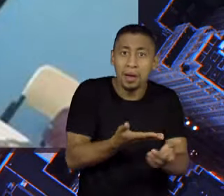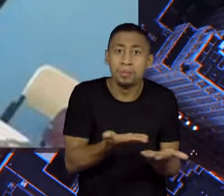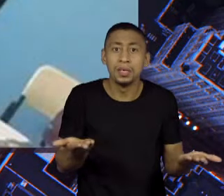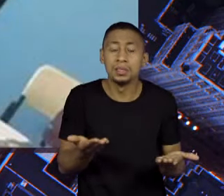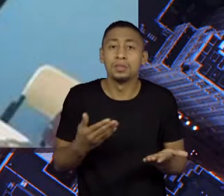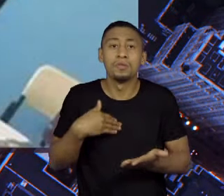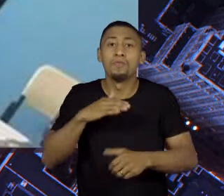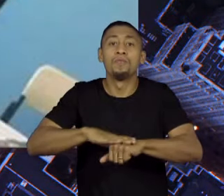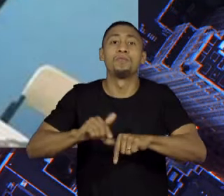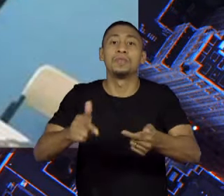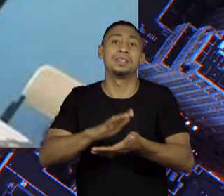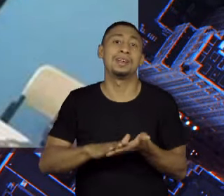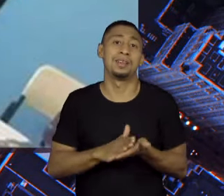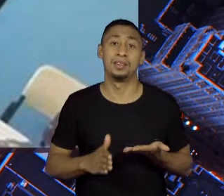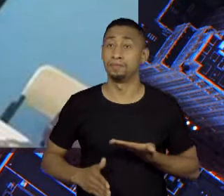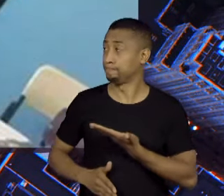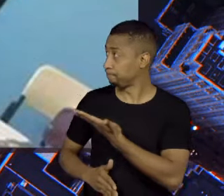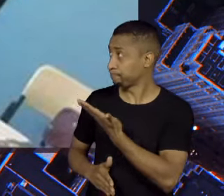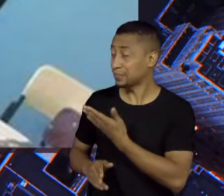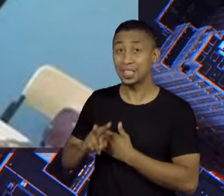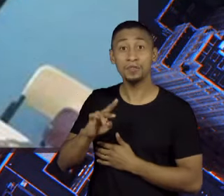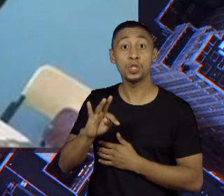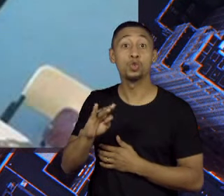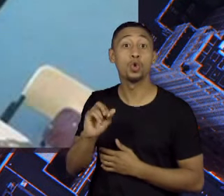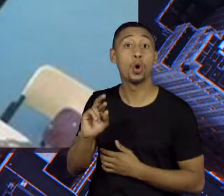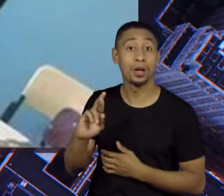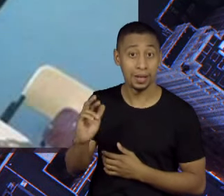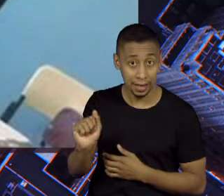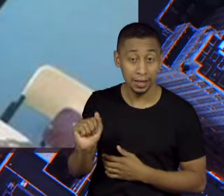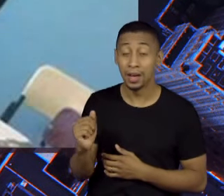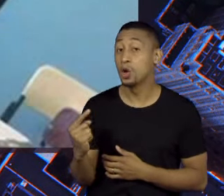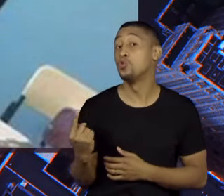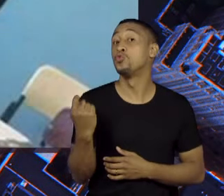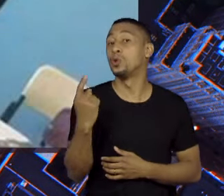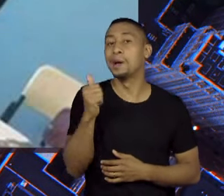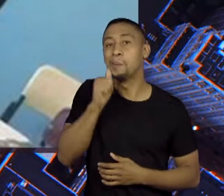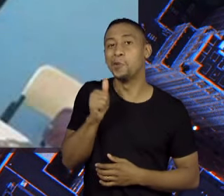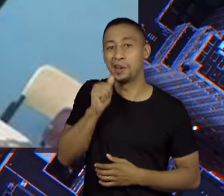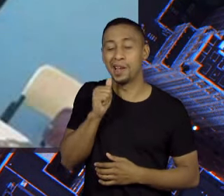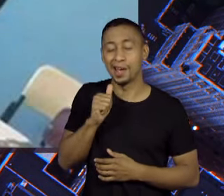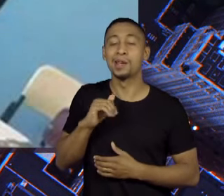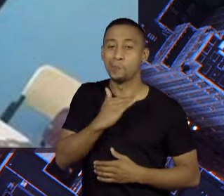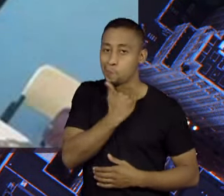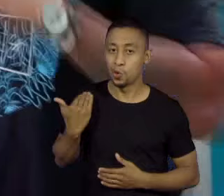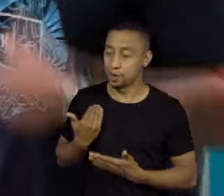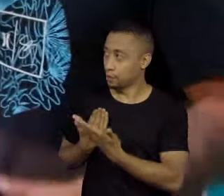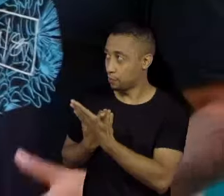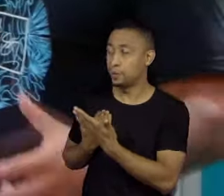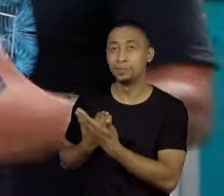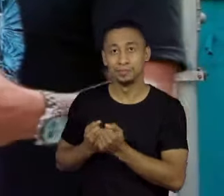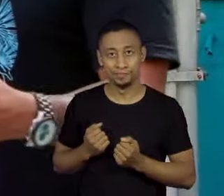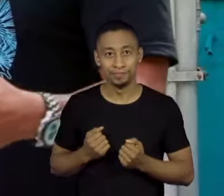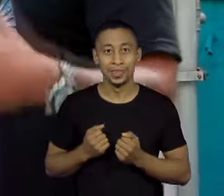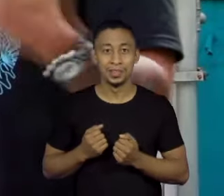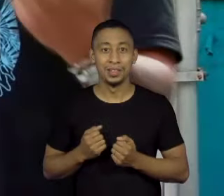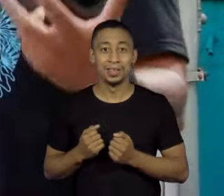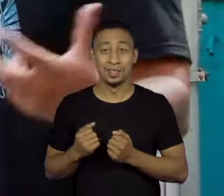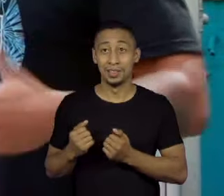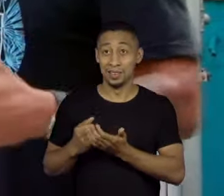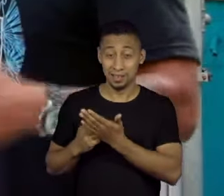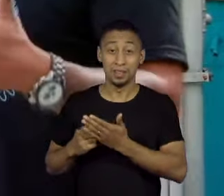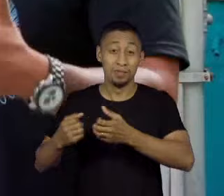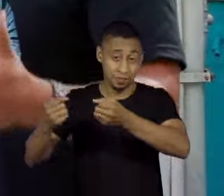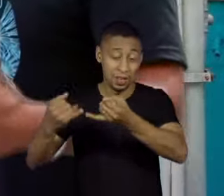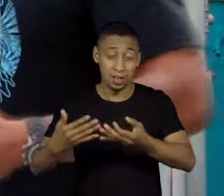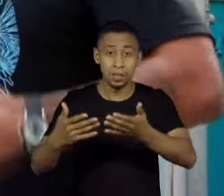Luara Victoria Oliveira, a única mulher entre as vítimas do massacre, concorda com Renata. Como eu explicar, mano, que eu jovem, eu